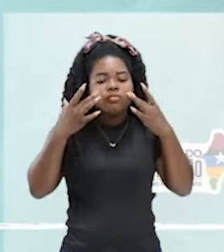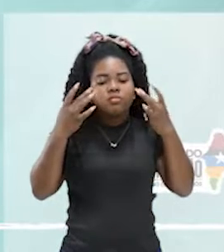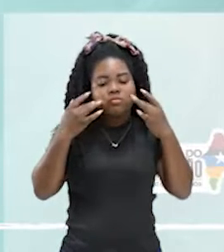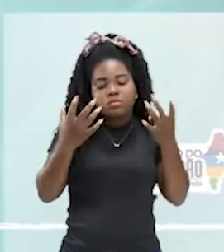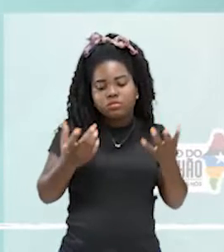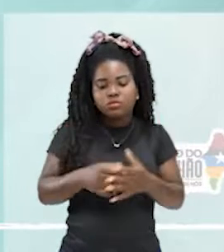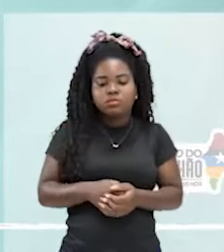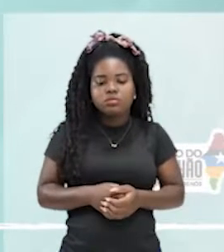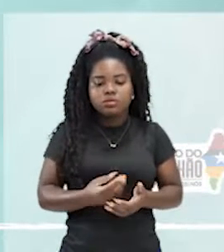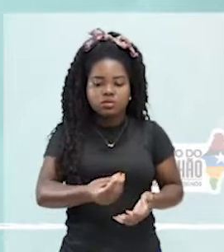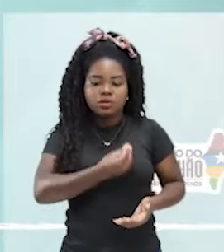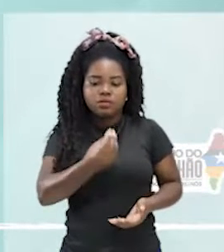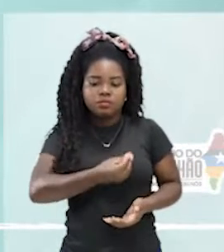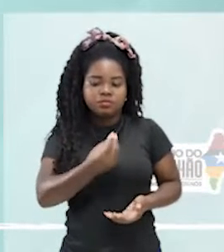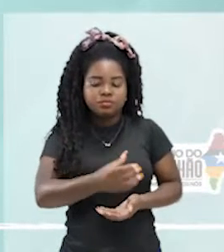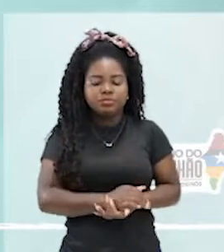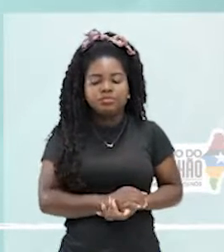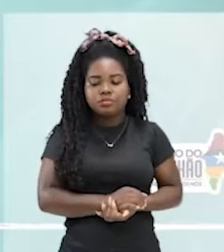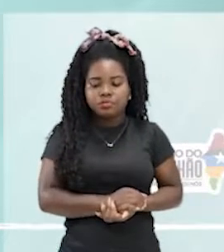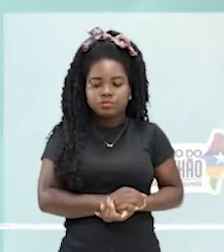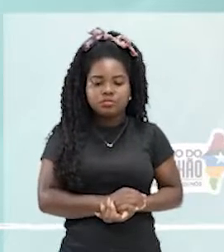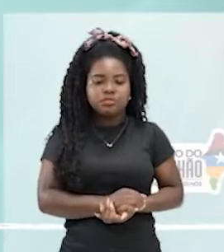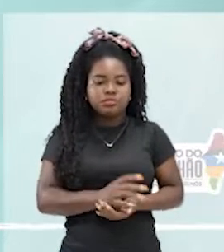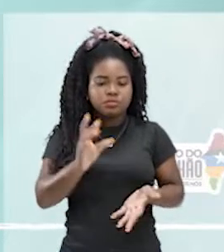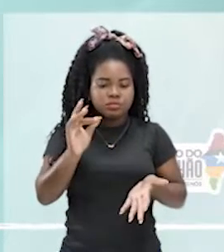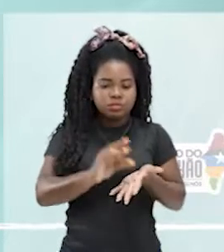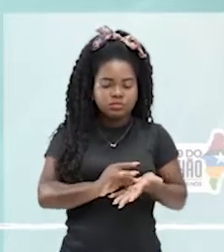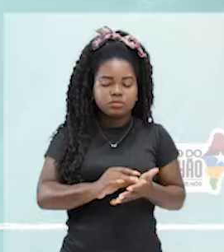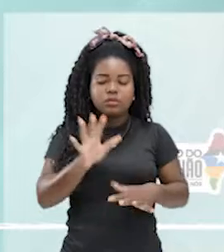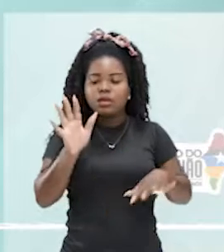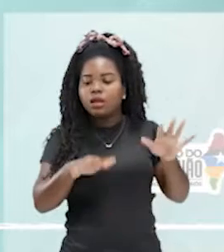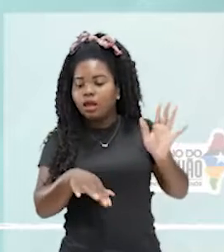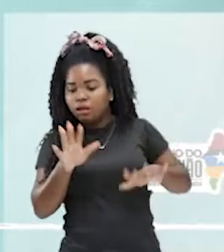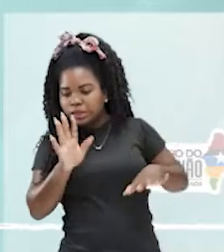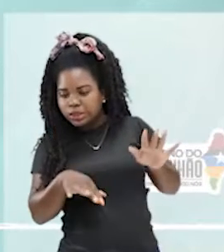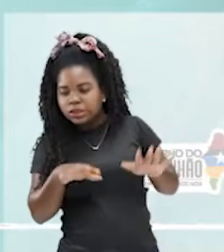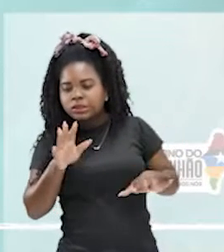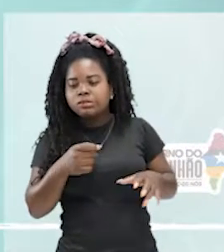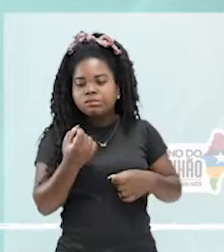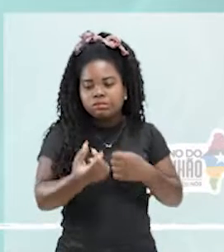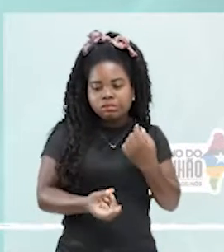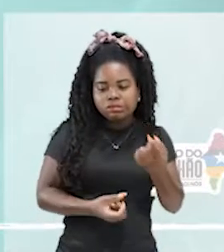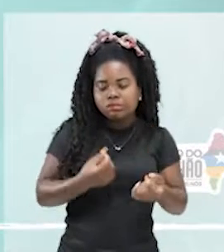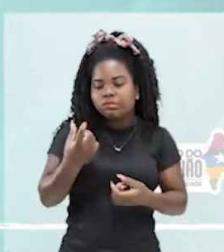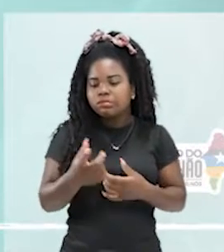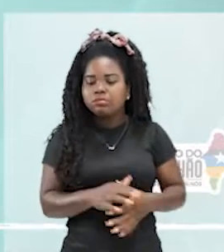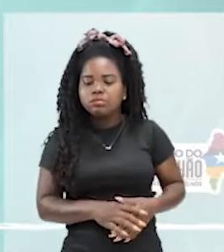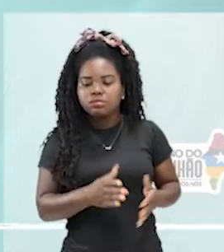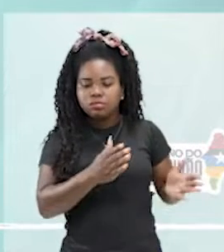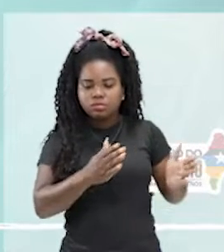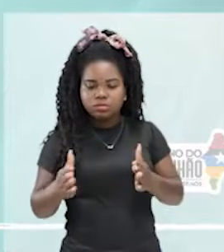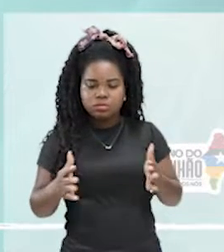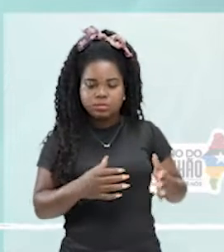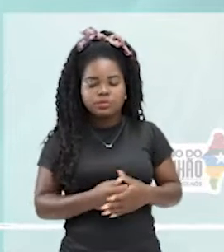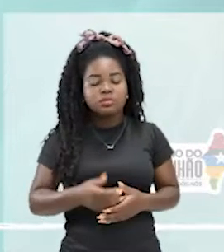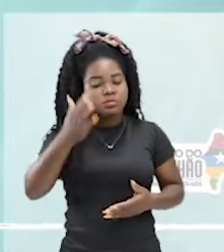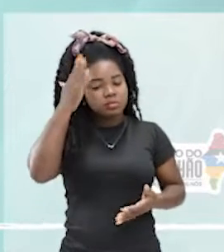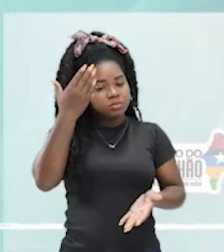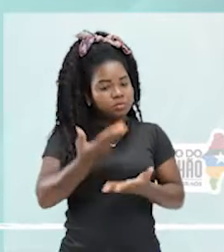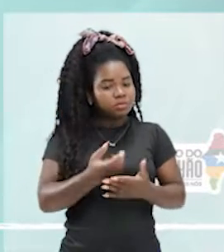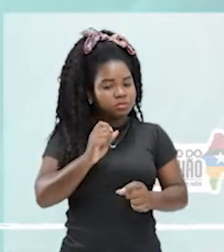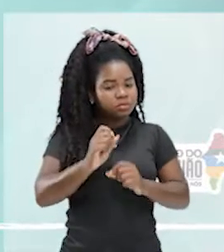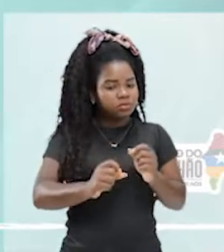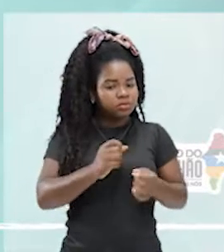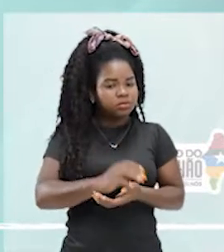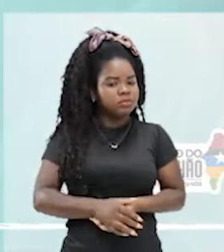vivendo uma situação real. Bom, como isso vai acontecer? Às vezes, nesse processo de atuação, você acredita que você está conseguindo